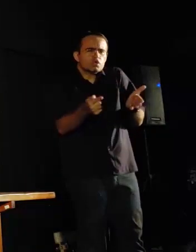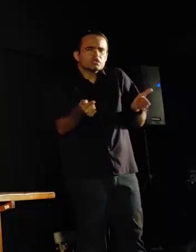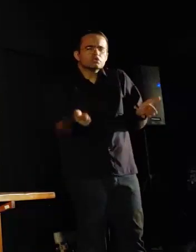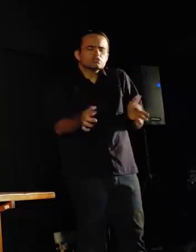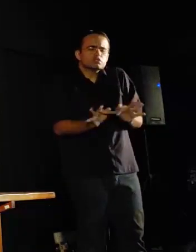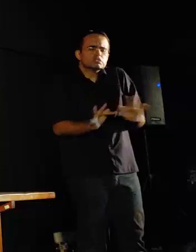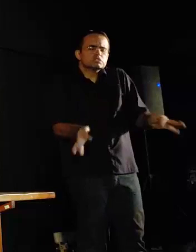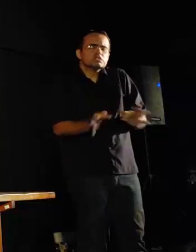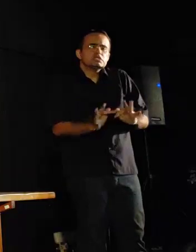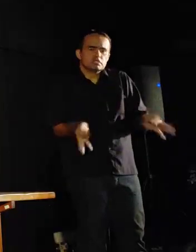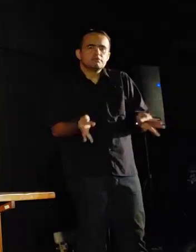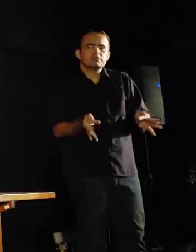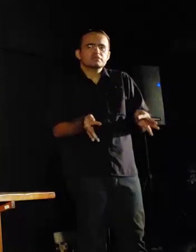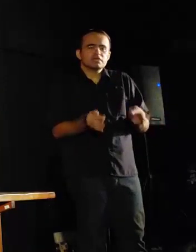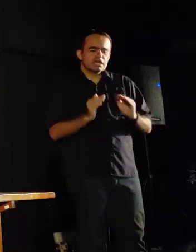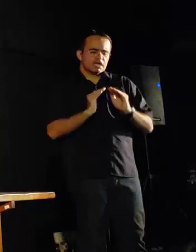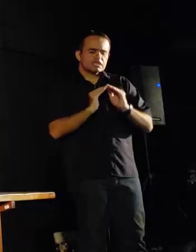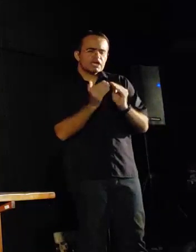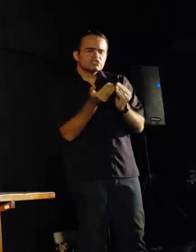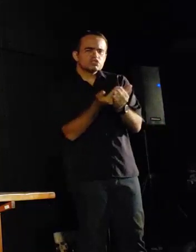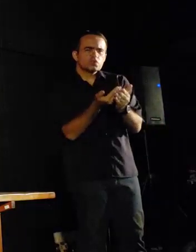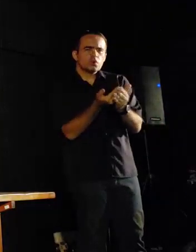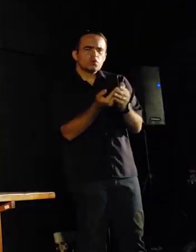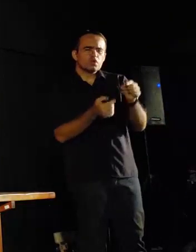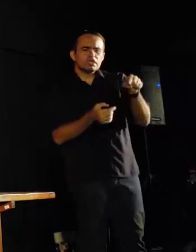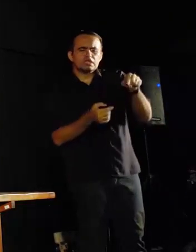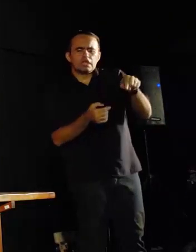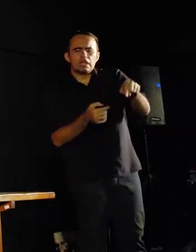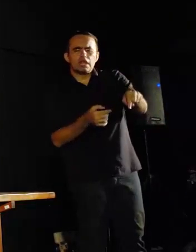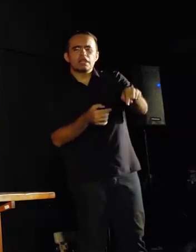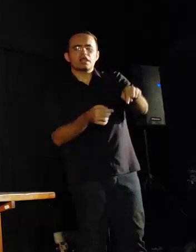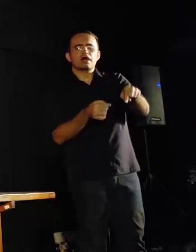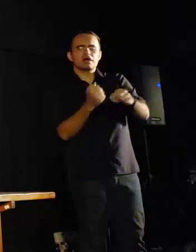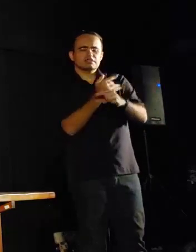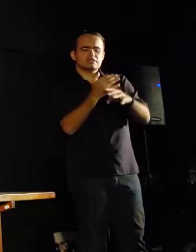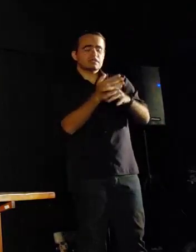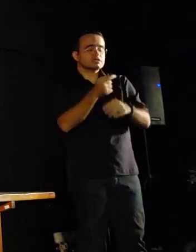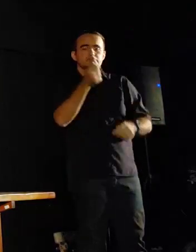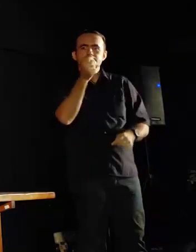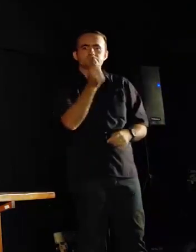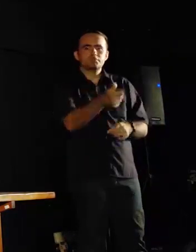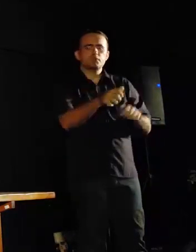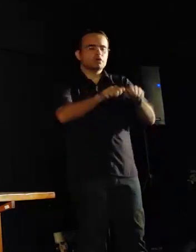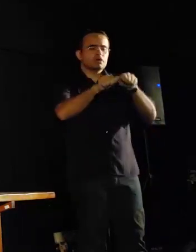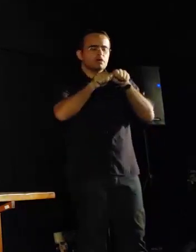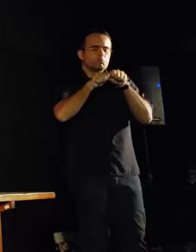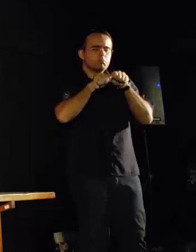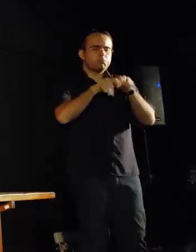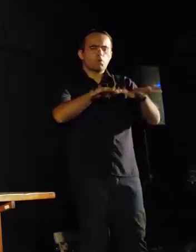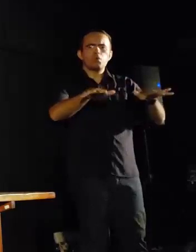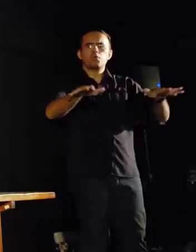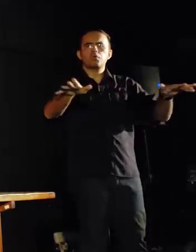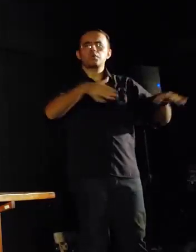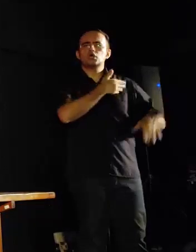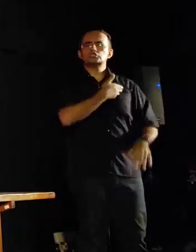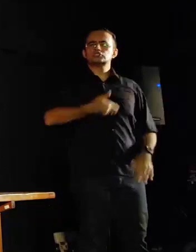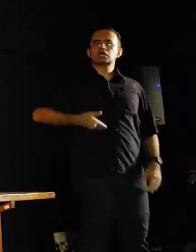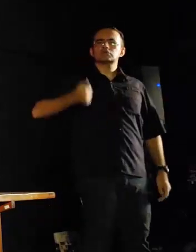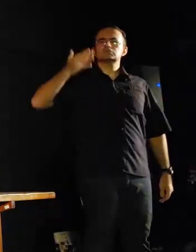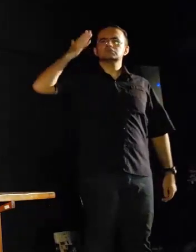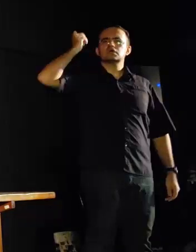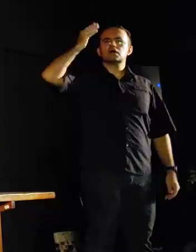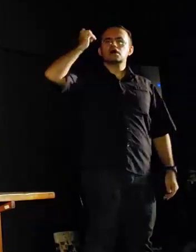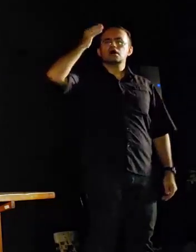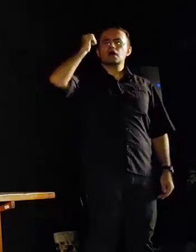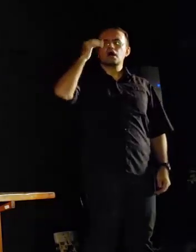sabe, na escola fundamental de Leipzig, alguma coisa, o Estado imediatamente sabia. Porque ele sabia que